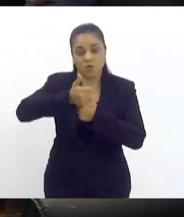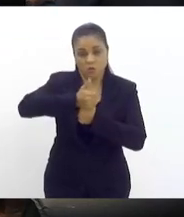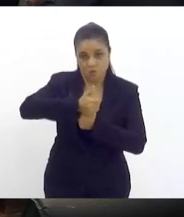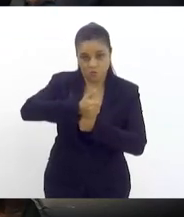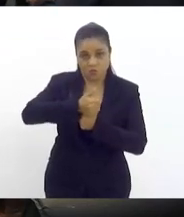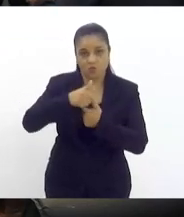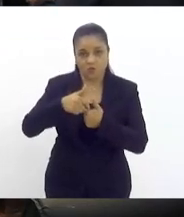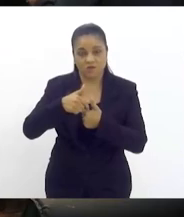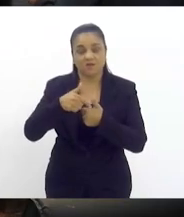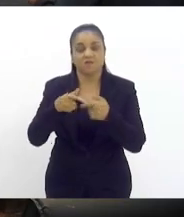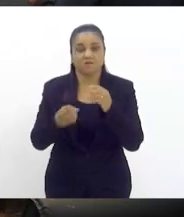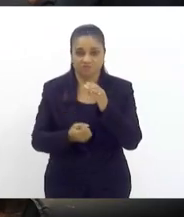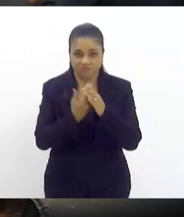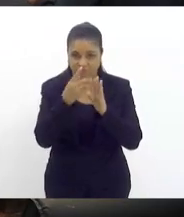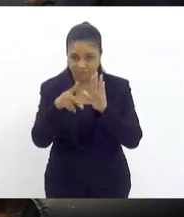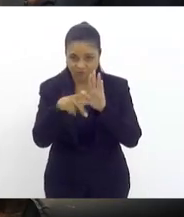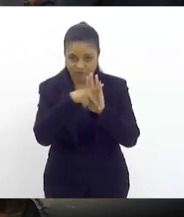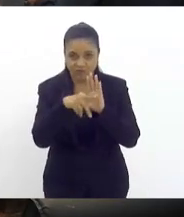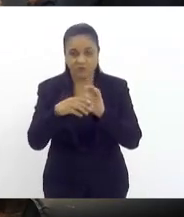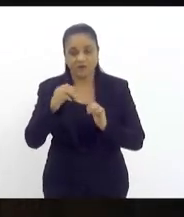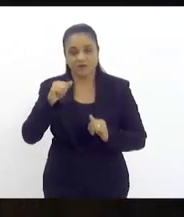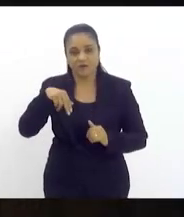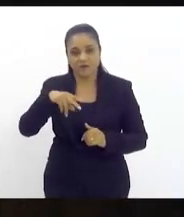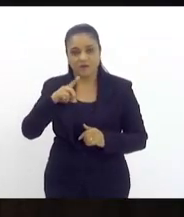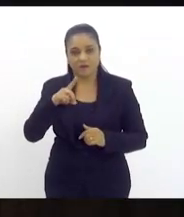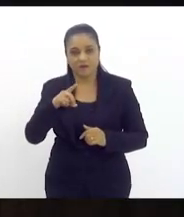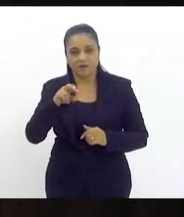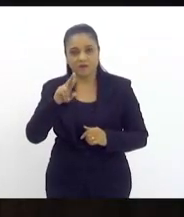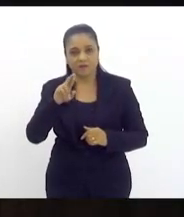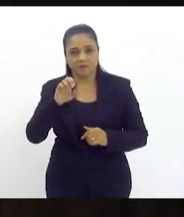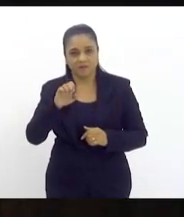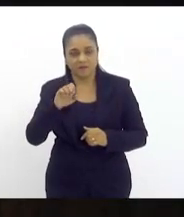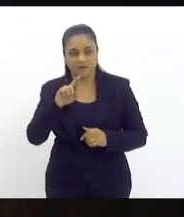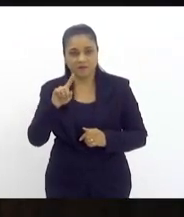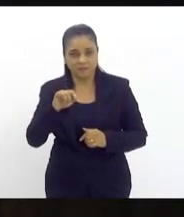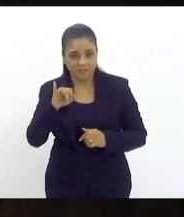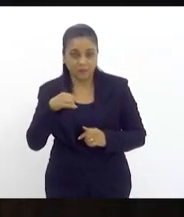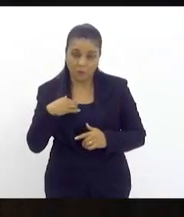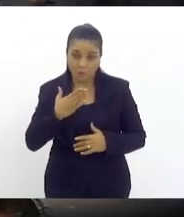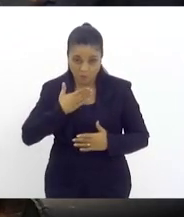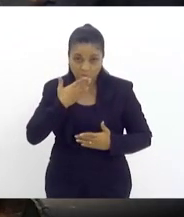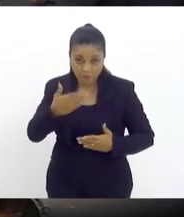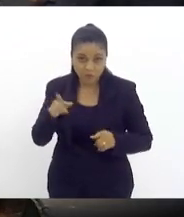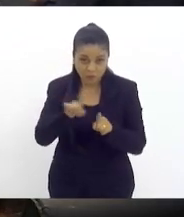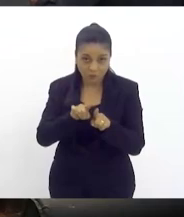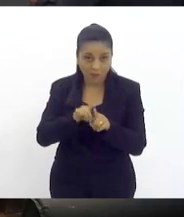Siciliano, só para poder registrar. Obrigado, presidente. Posso pedir coautoria?